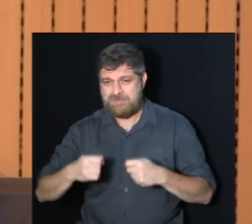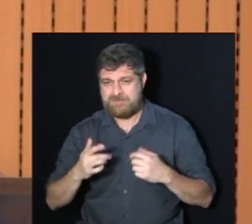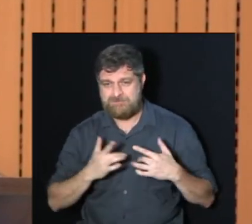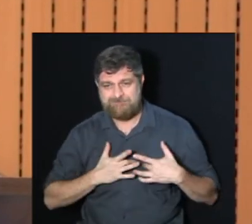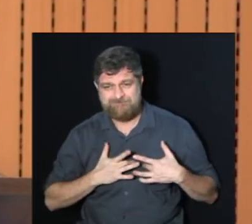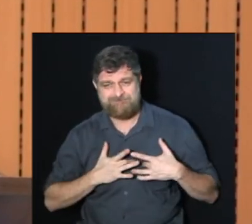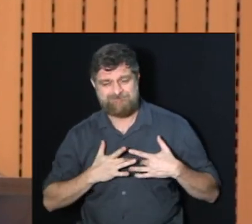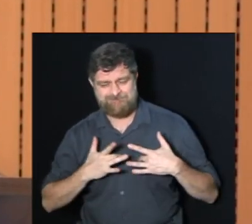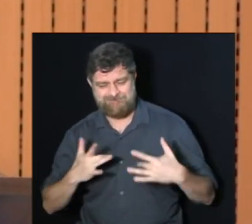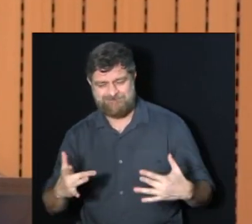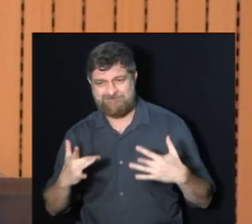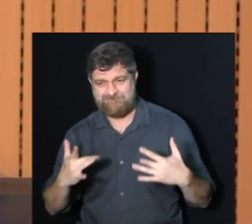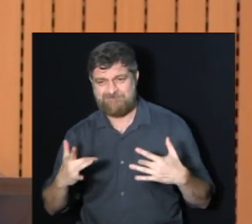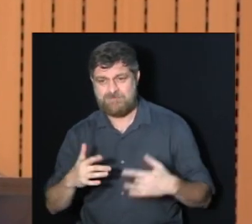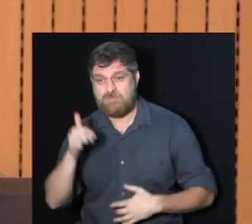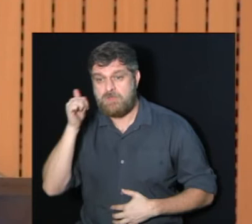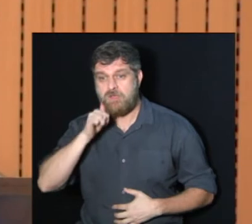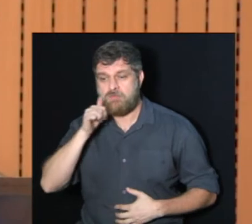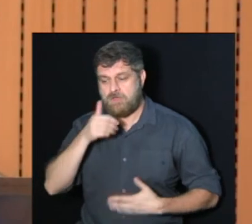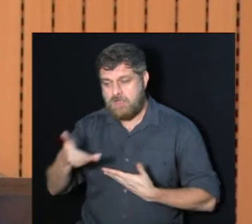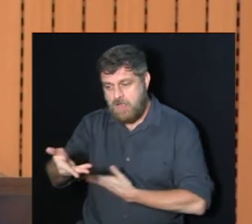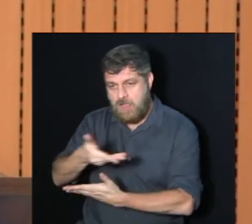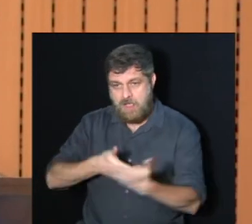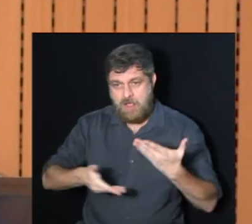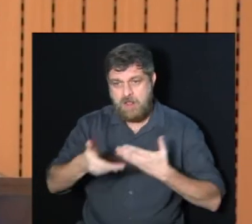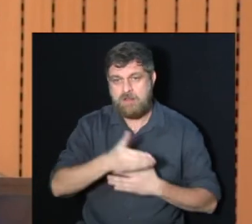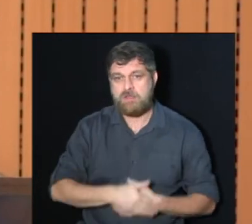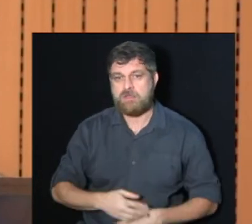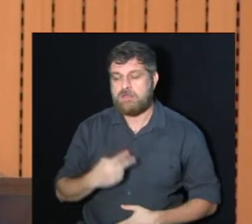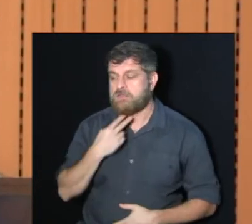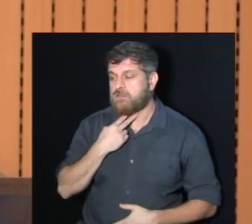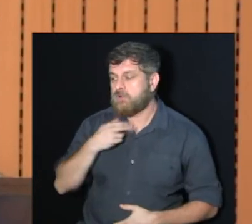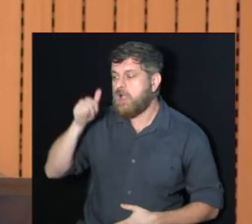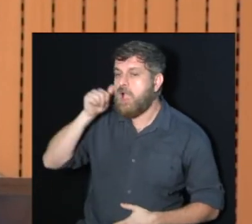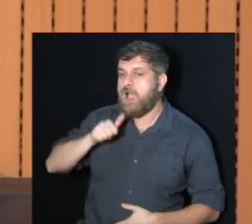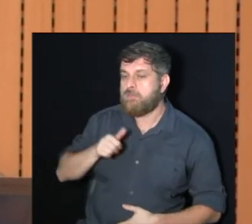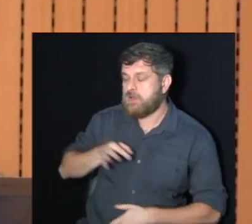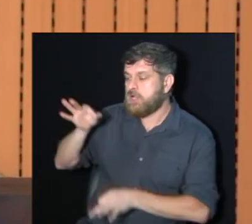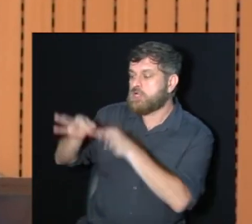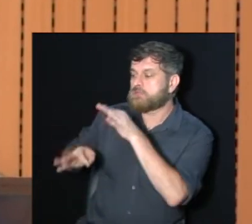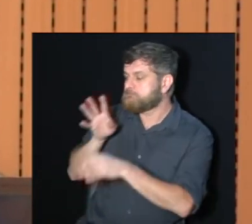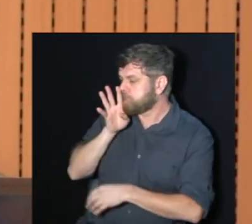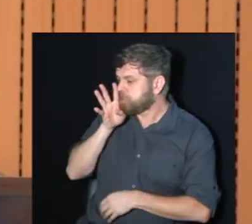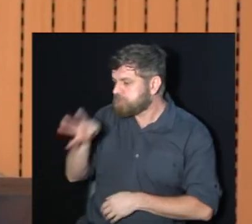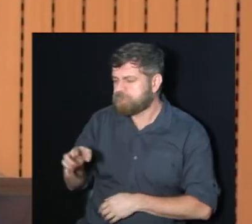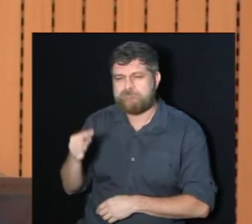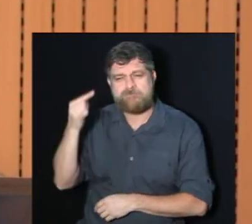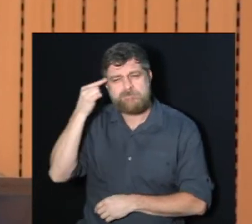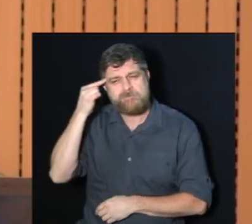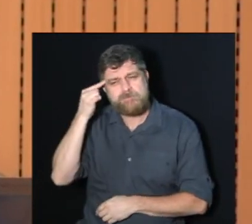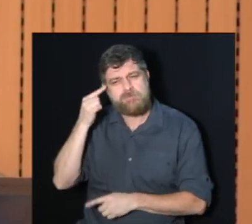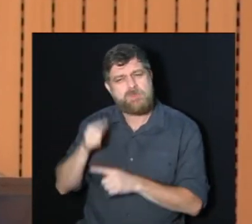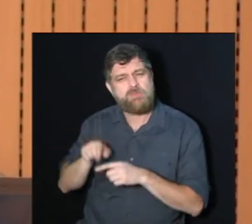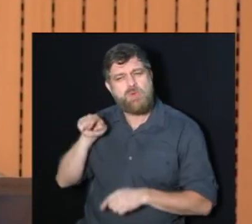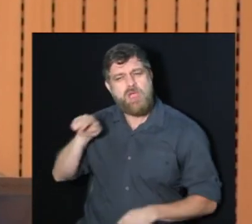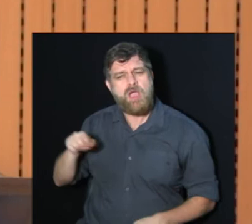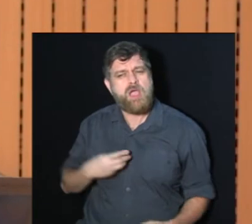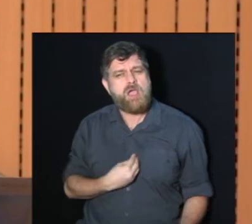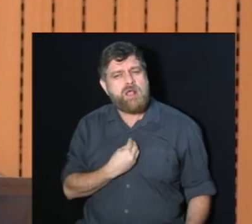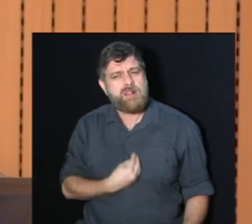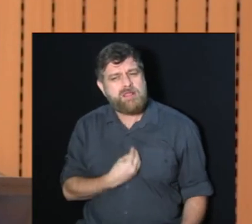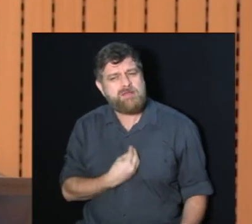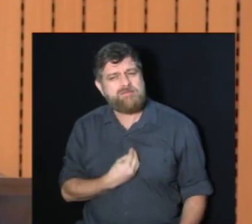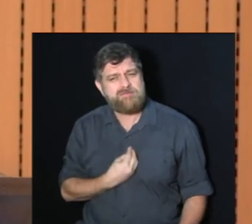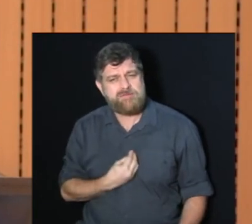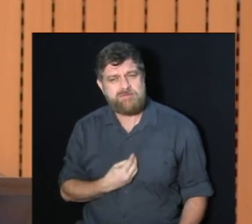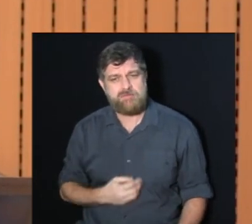a solidariedade feminina. Antes de julgar a mulher ao lado de sofrer uma violência, pensar e compreender qual a situação que ela vive, o que